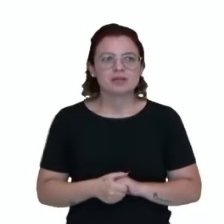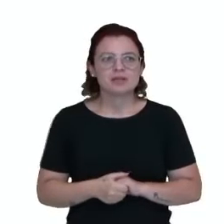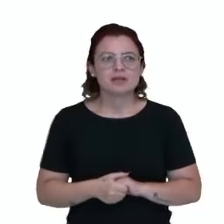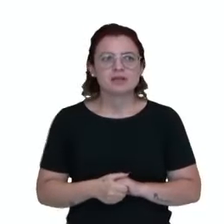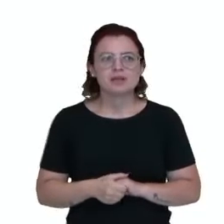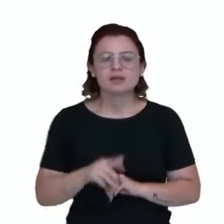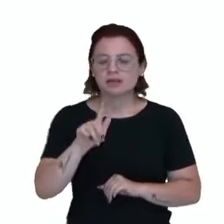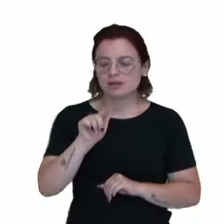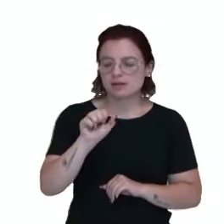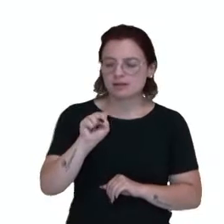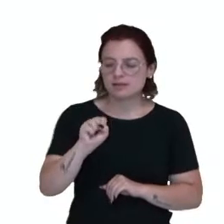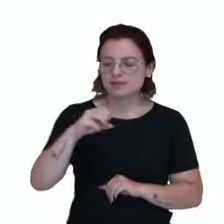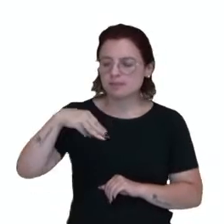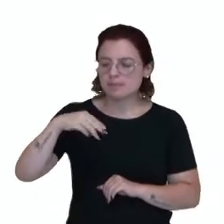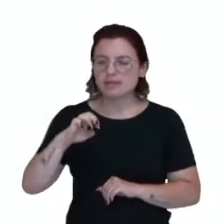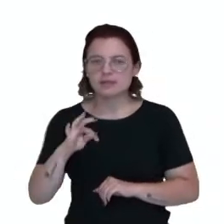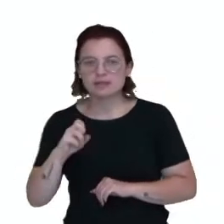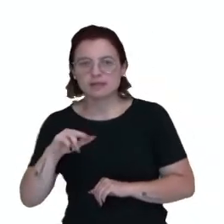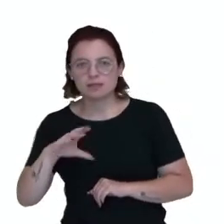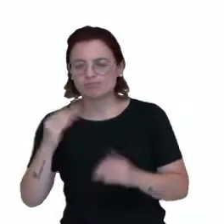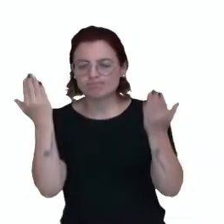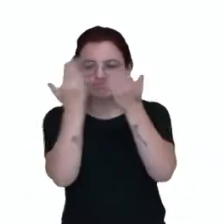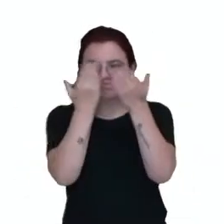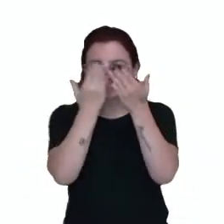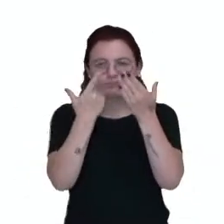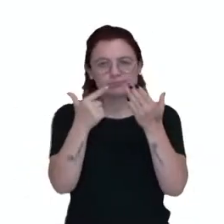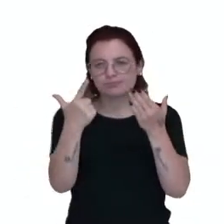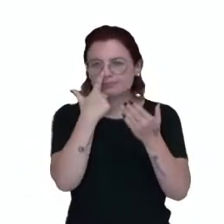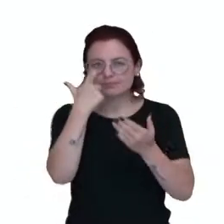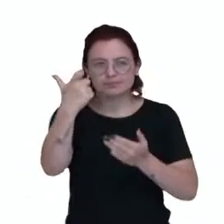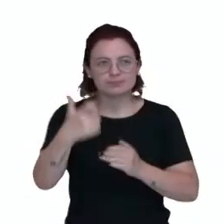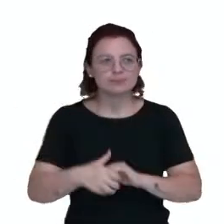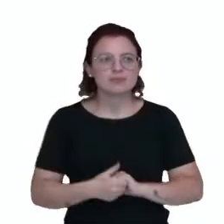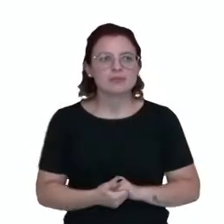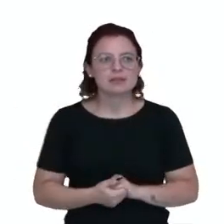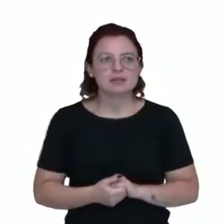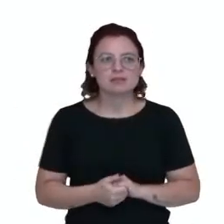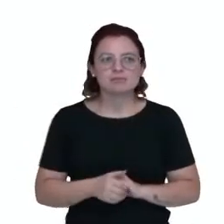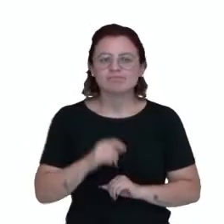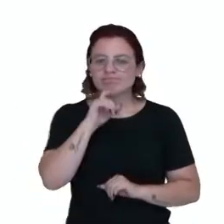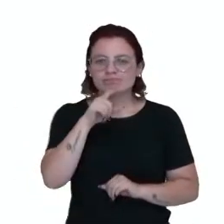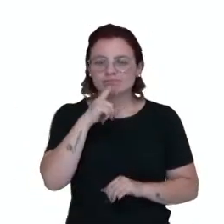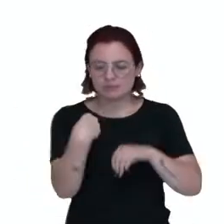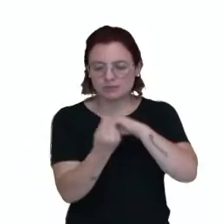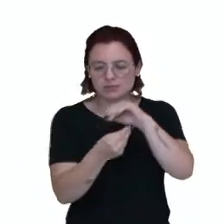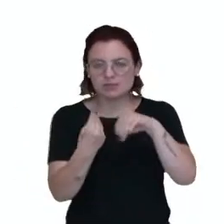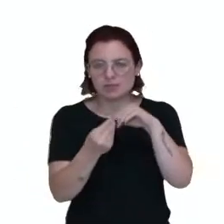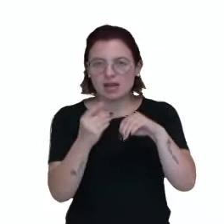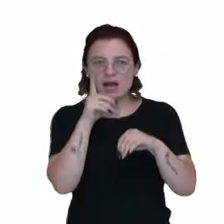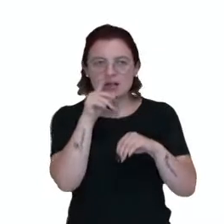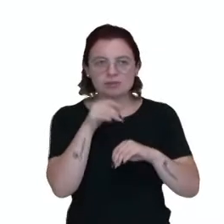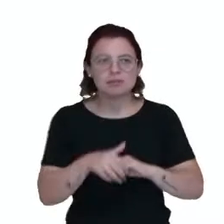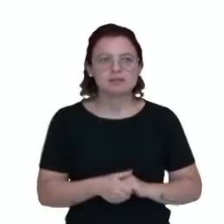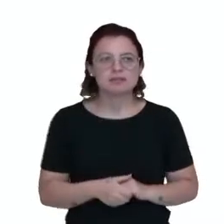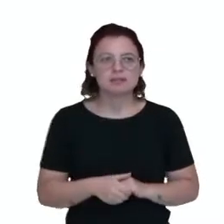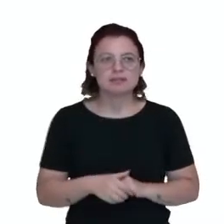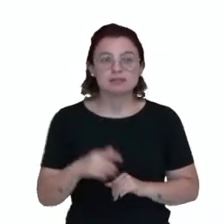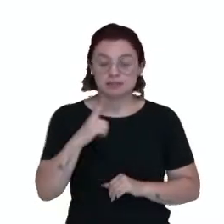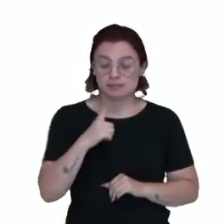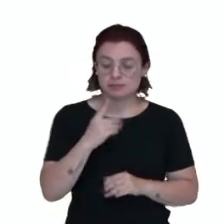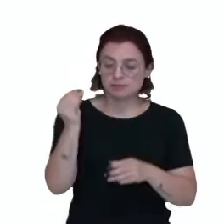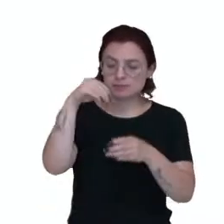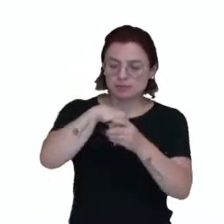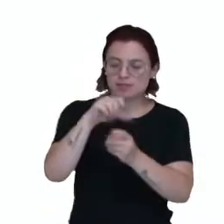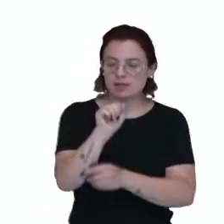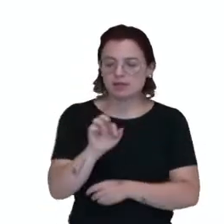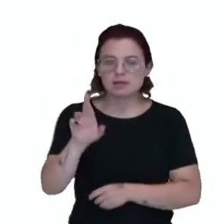O gás metano é um gás incolor e inodoro, é pouco solúvel em água, e quando adicionado ao ar,